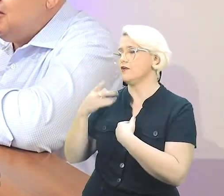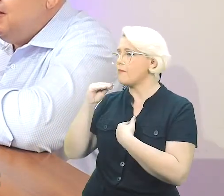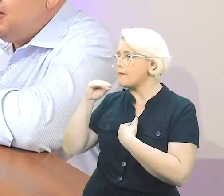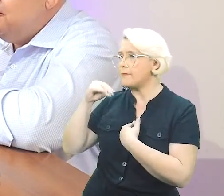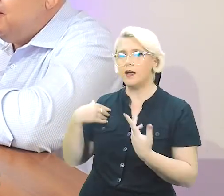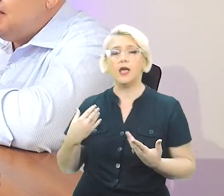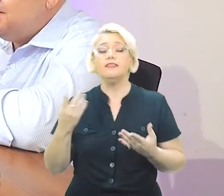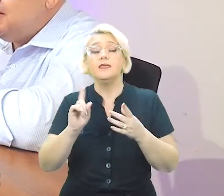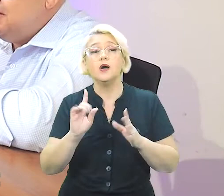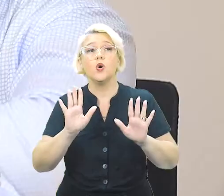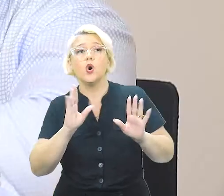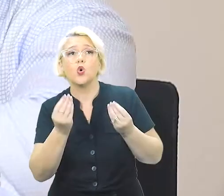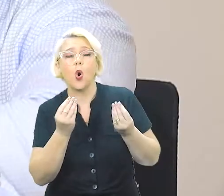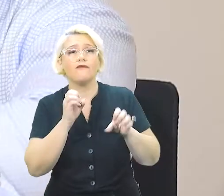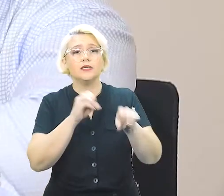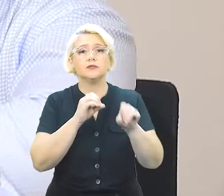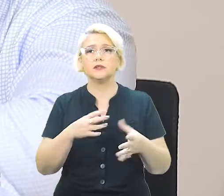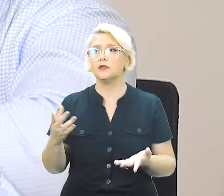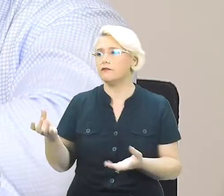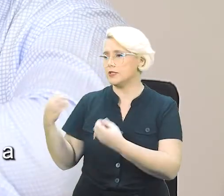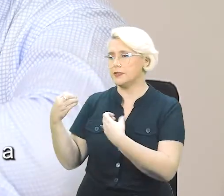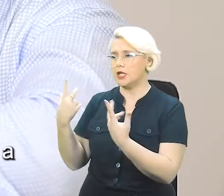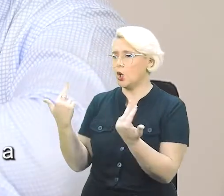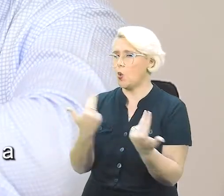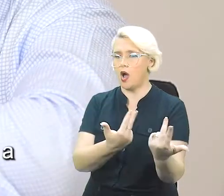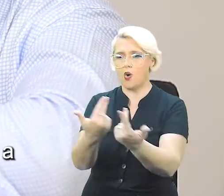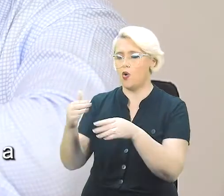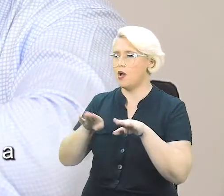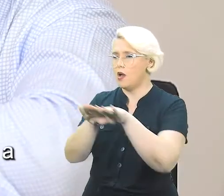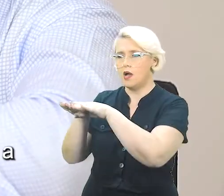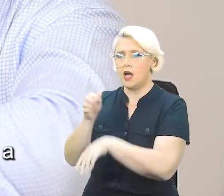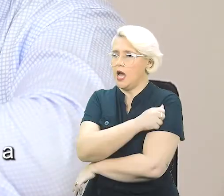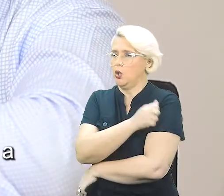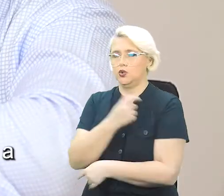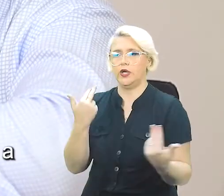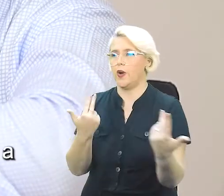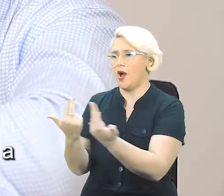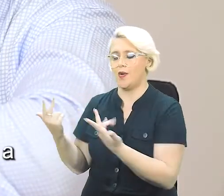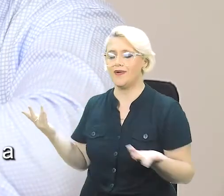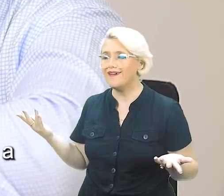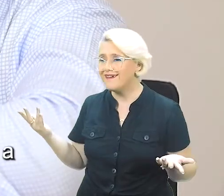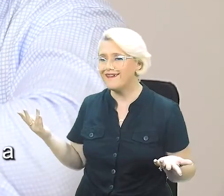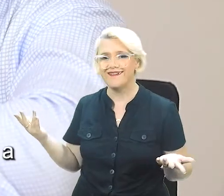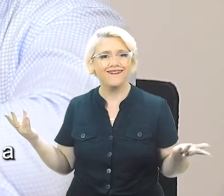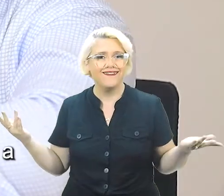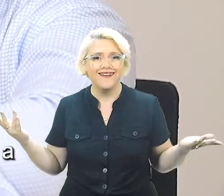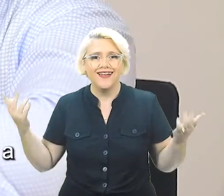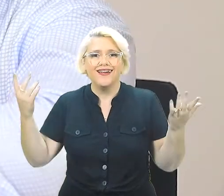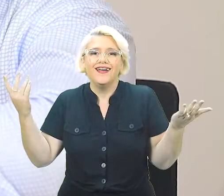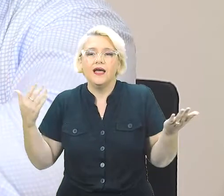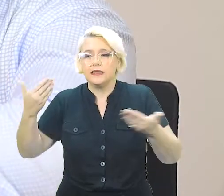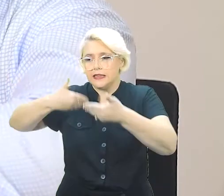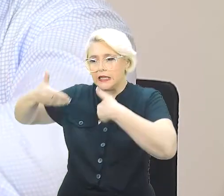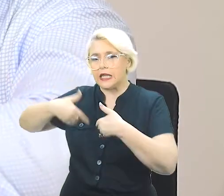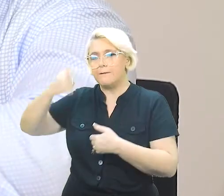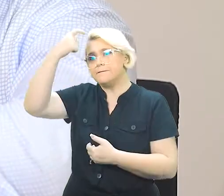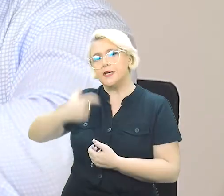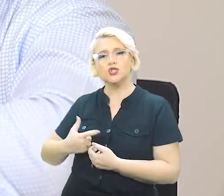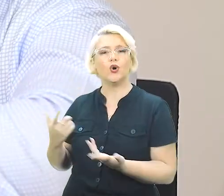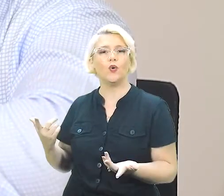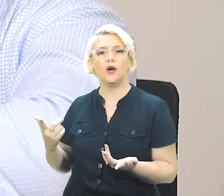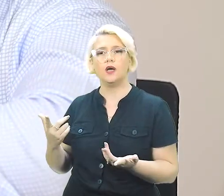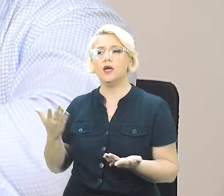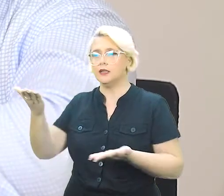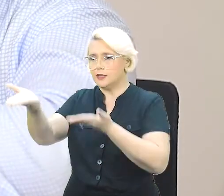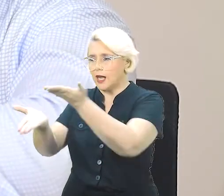não, mas como é que eu faço para te ensinar? Eu digo, o senhor me ensina da mesma forma que o senhor ensina a todas as pessoas. O senhor me trata como pessoa